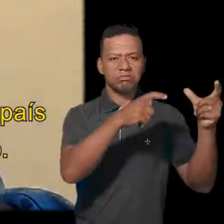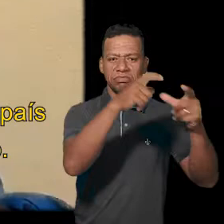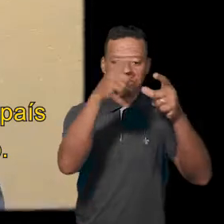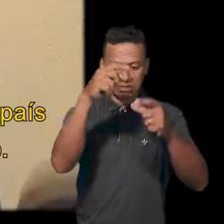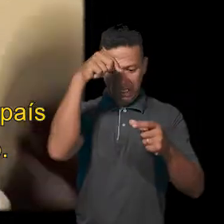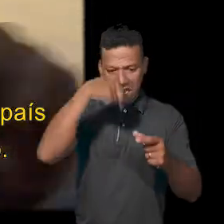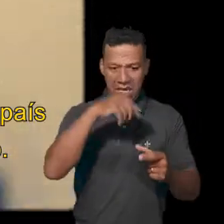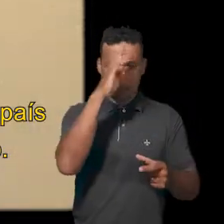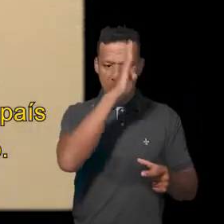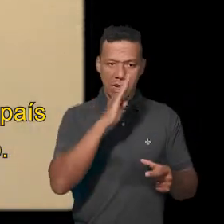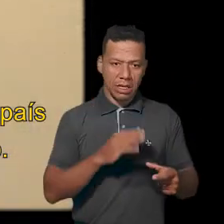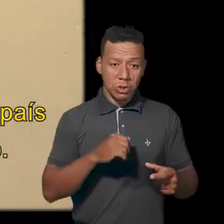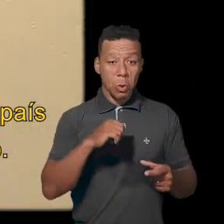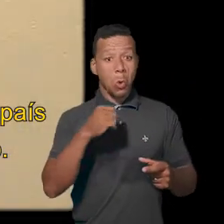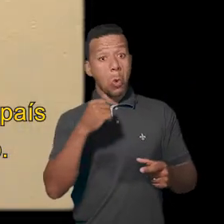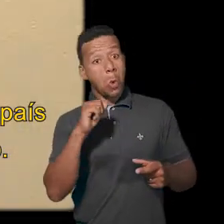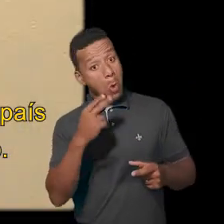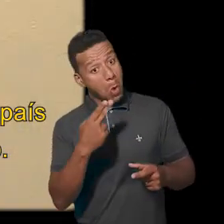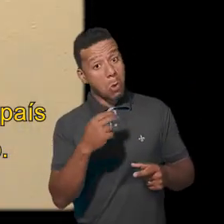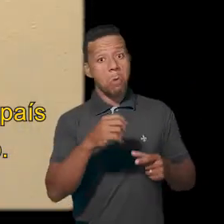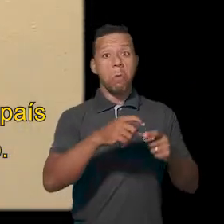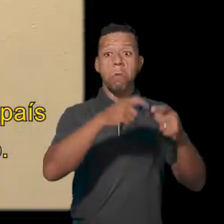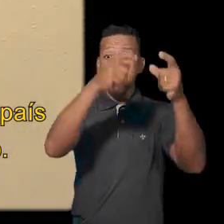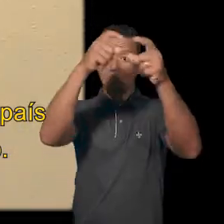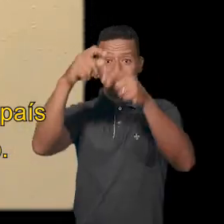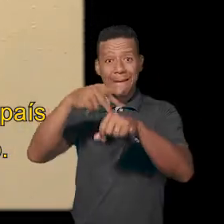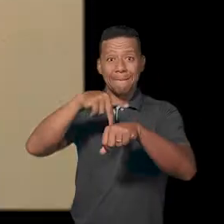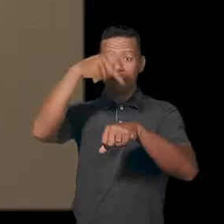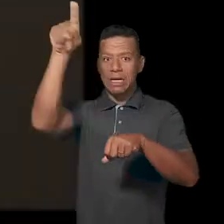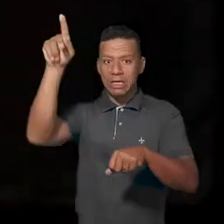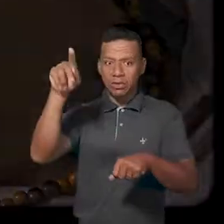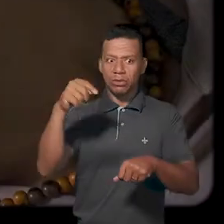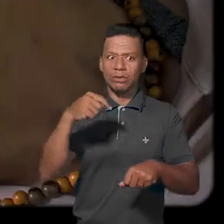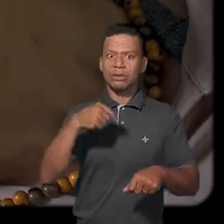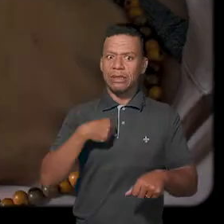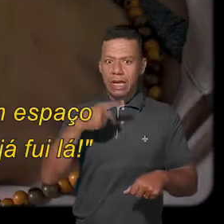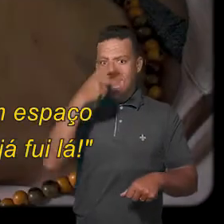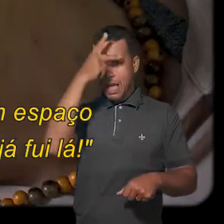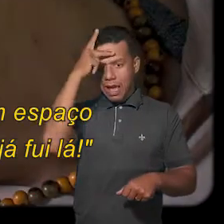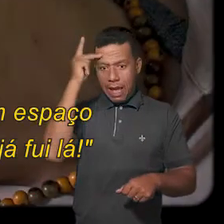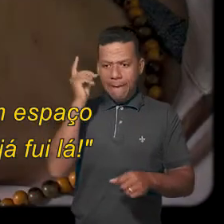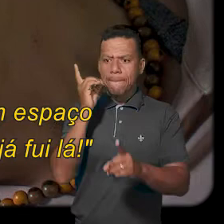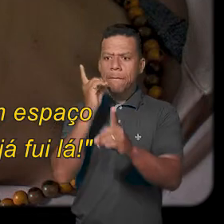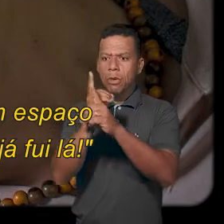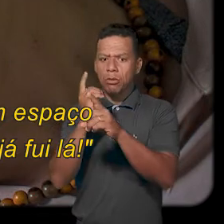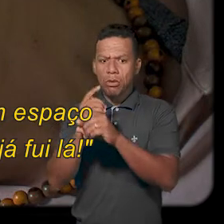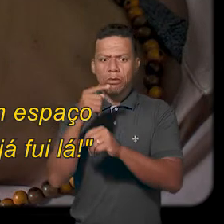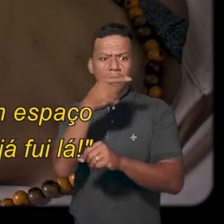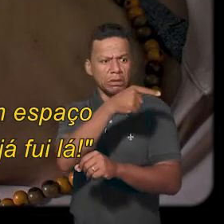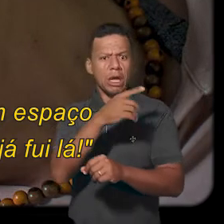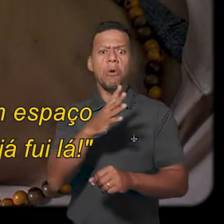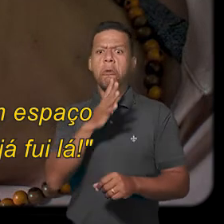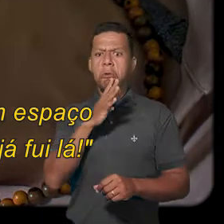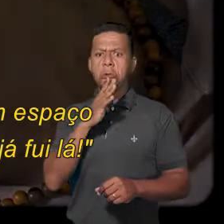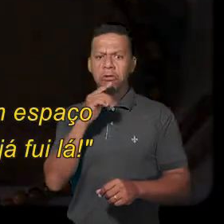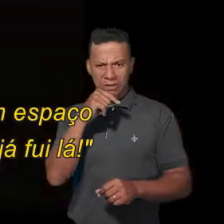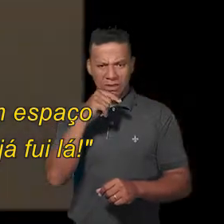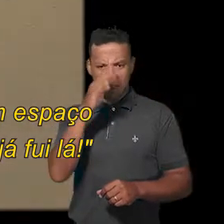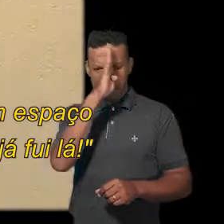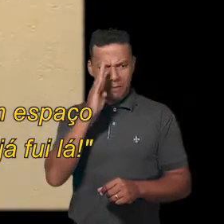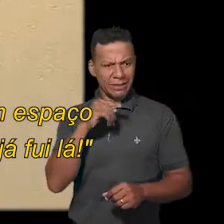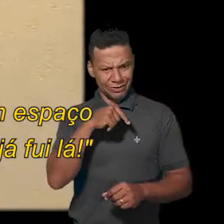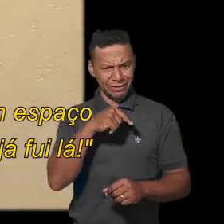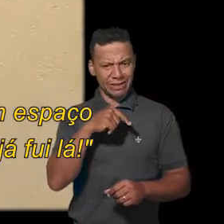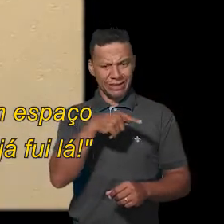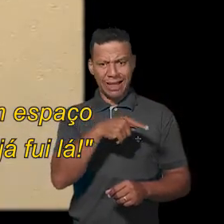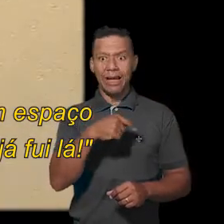do país e sendo fora do país, o Cajuve sempre é citado. Sempre é citado. Ah, Helder, eu vejo que